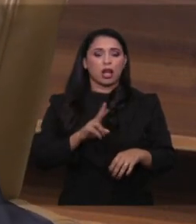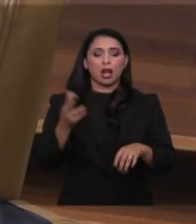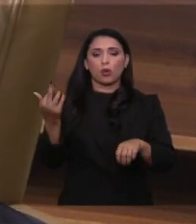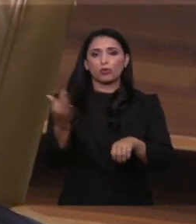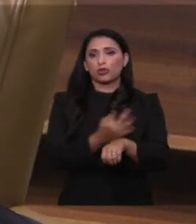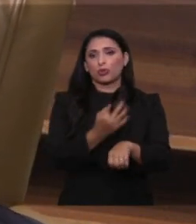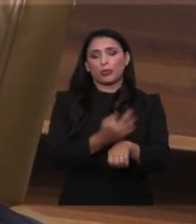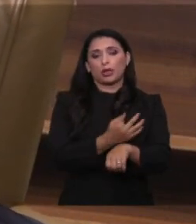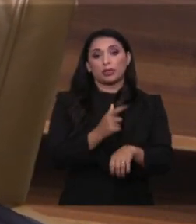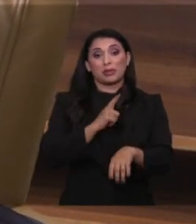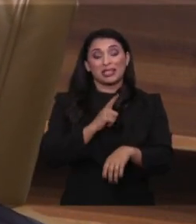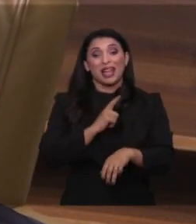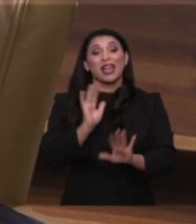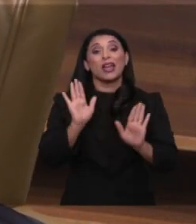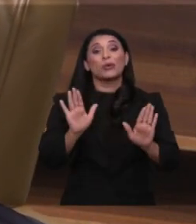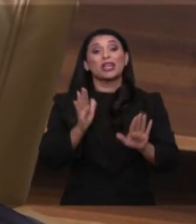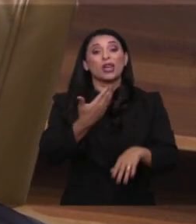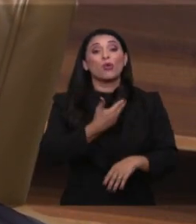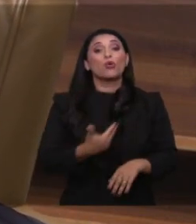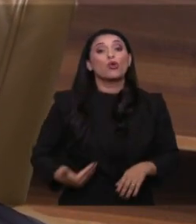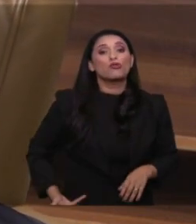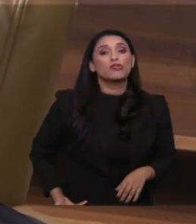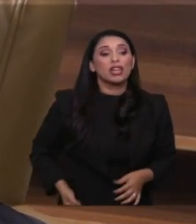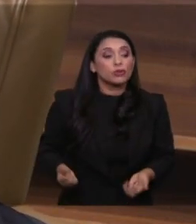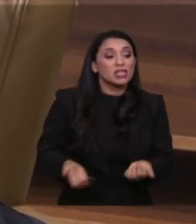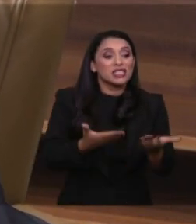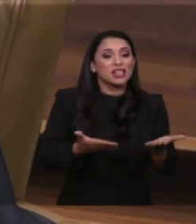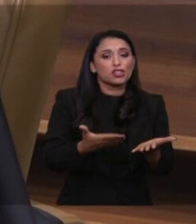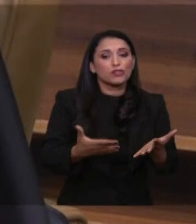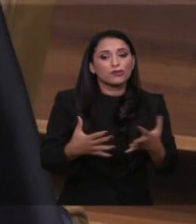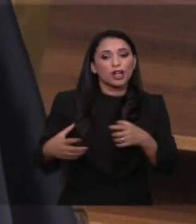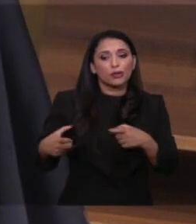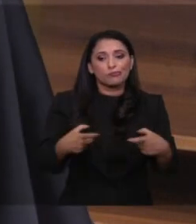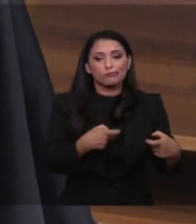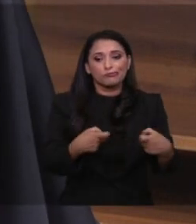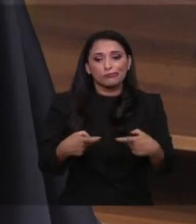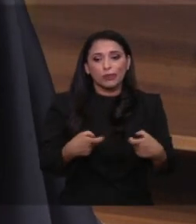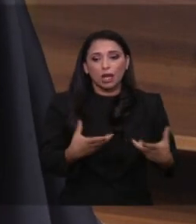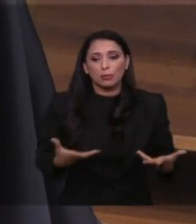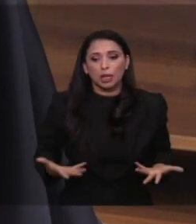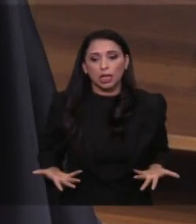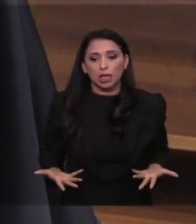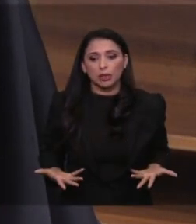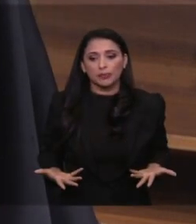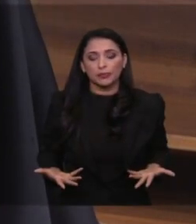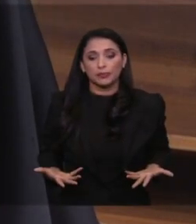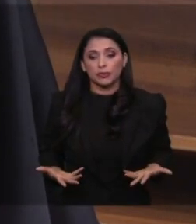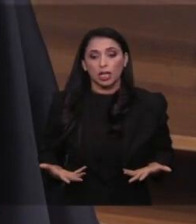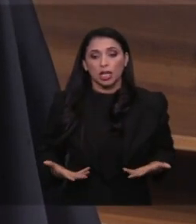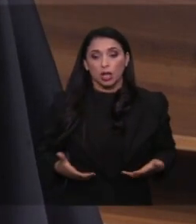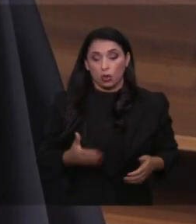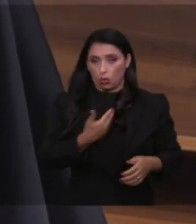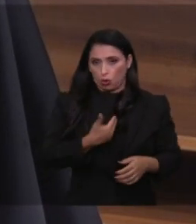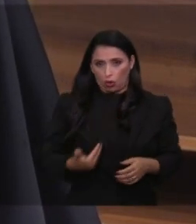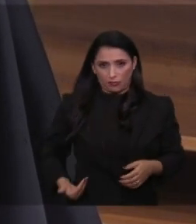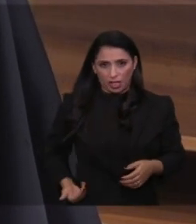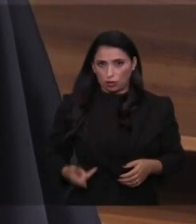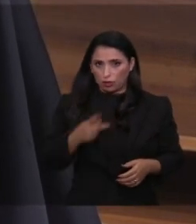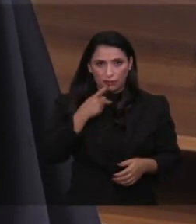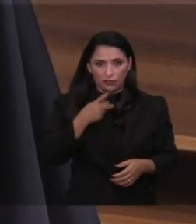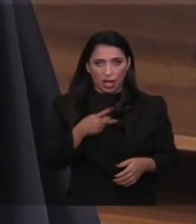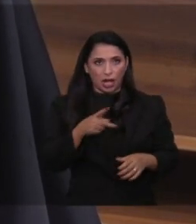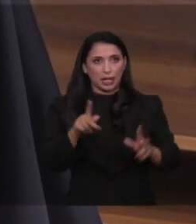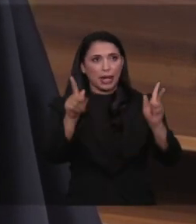o Estado incentivando o conflito. O Estado, ao invés de zelar pela paz social, ele entra